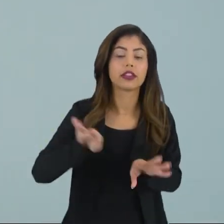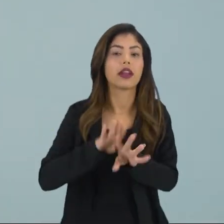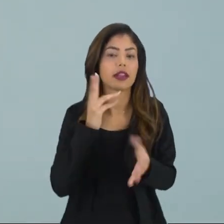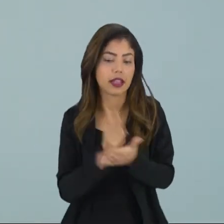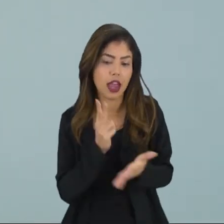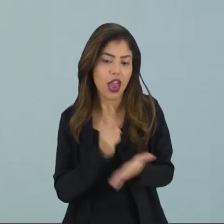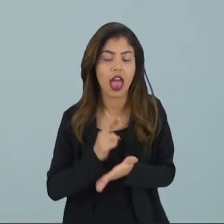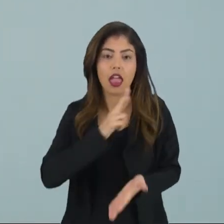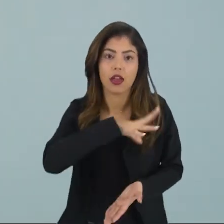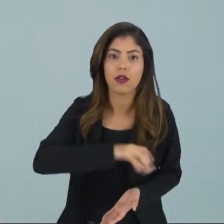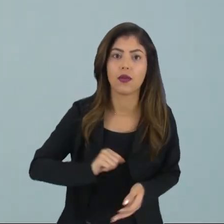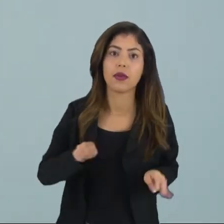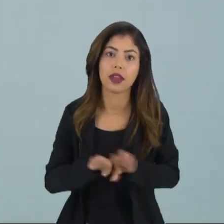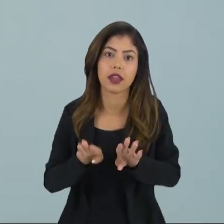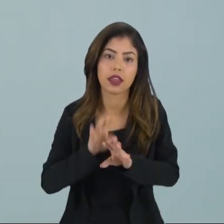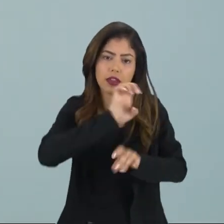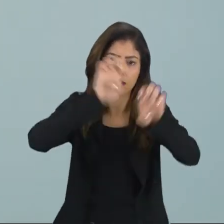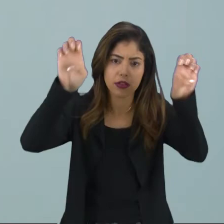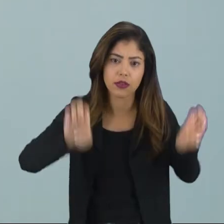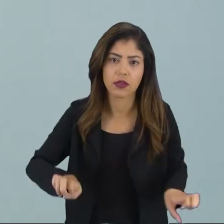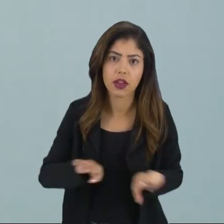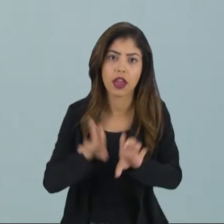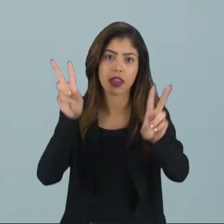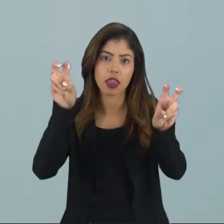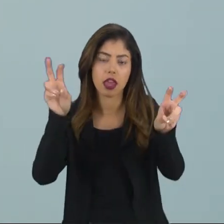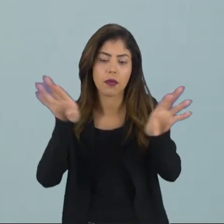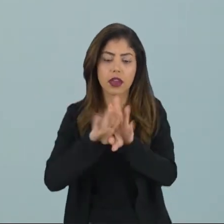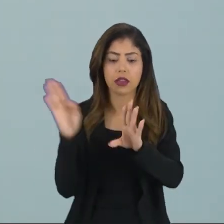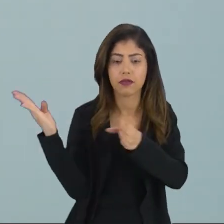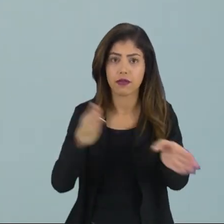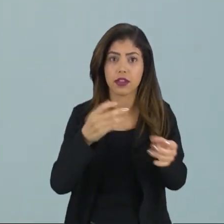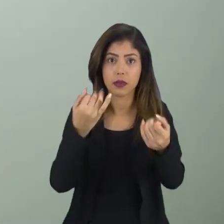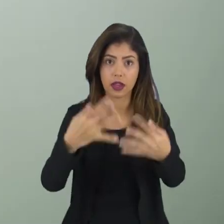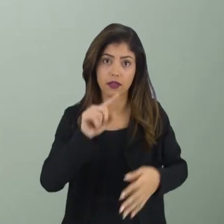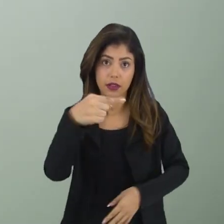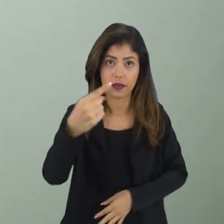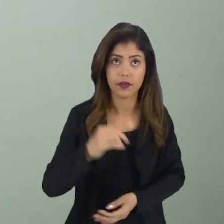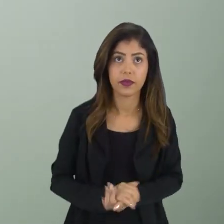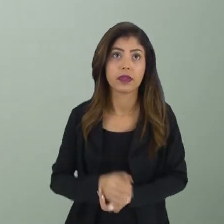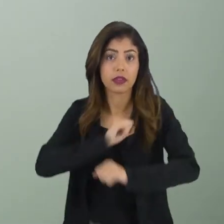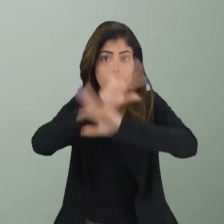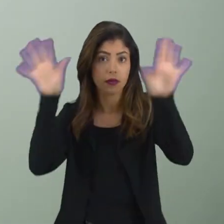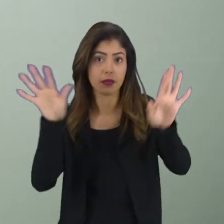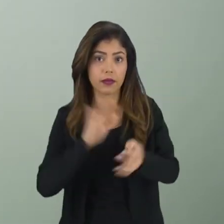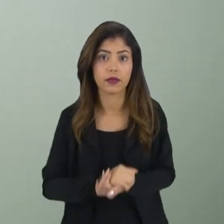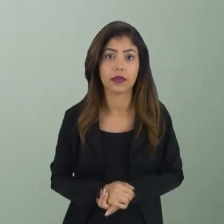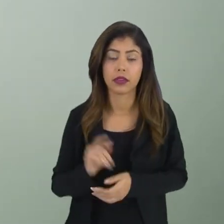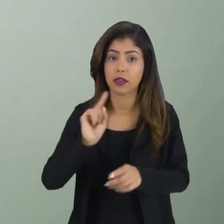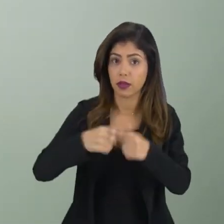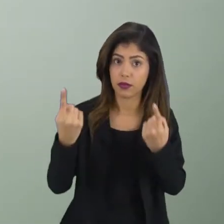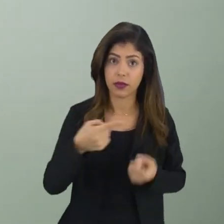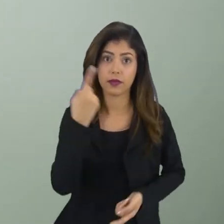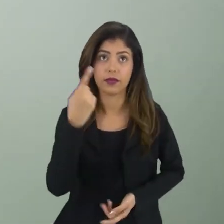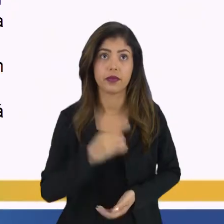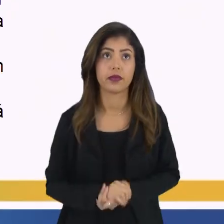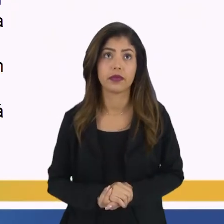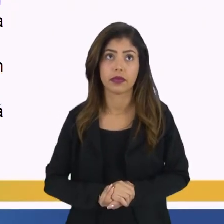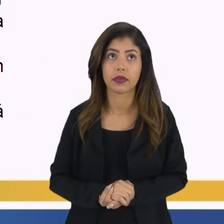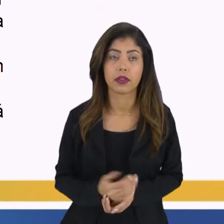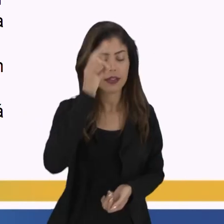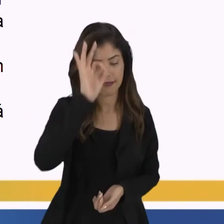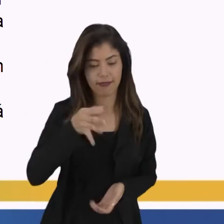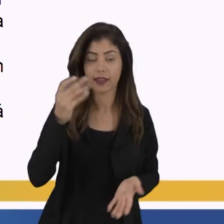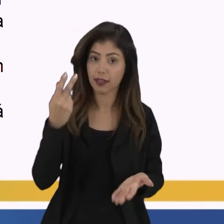romance convencional, em toda a sua estrutura, todos os temas que eram abordados ali. Tudo bem? Ficou claro? Vamos para mais uma? Então vamos